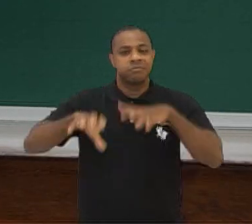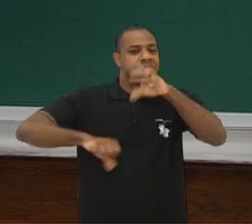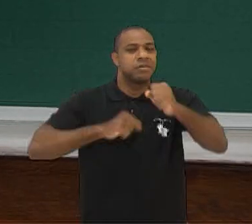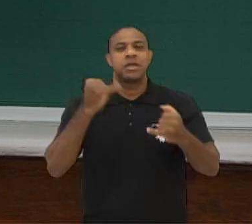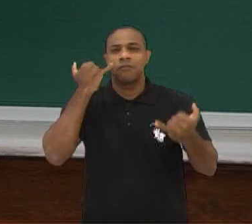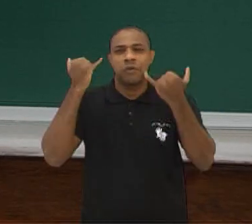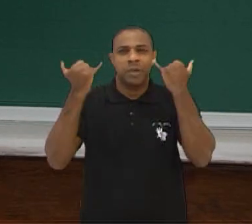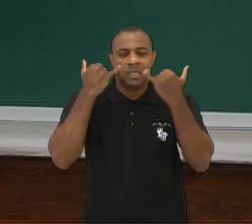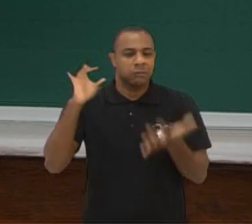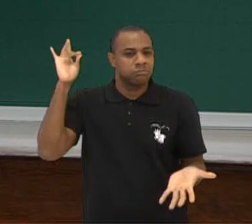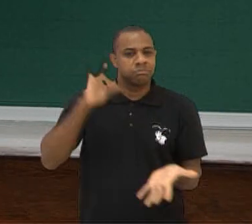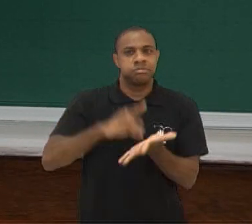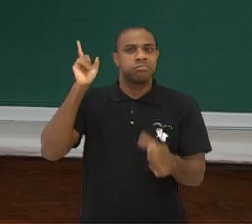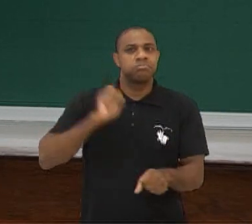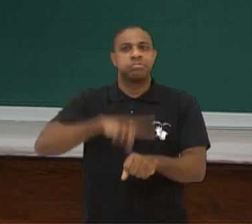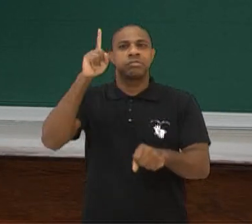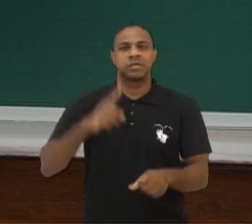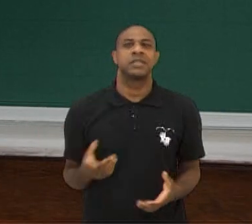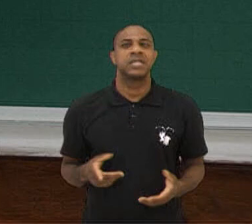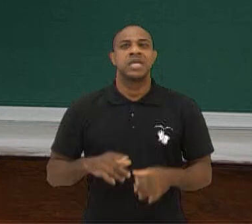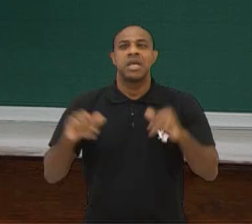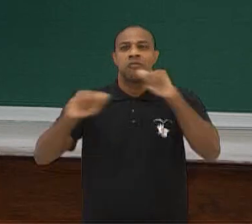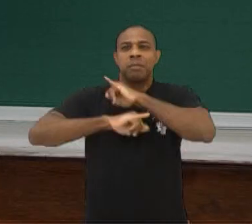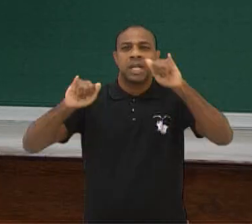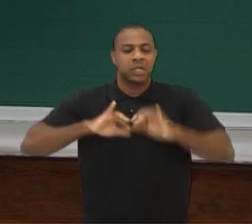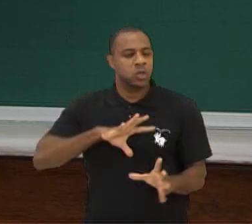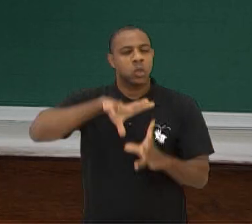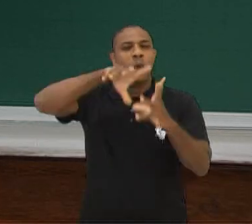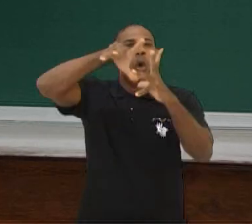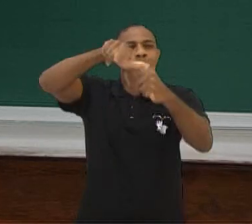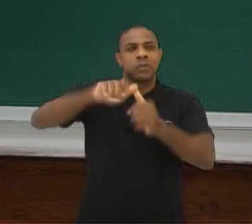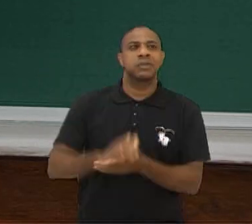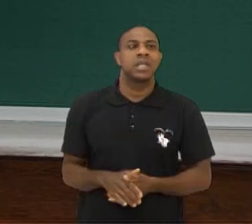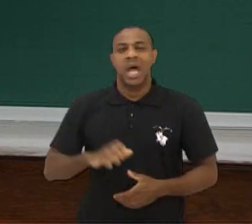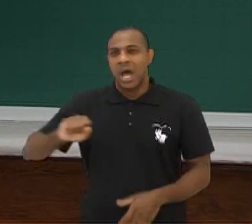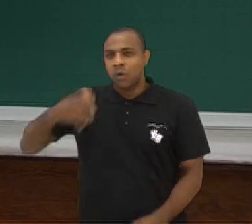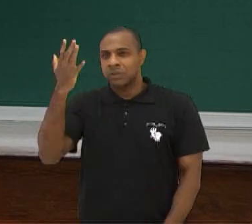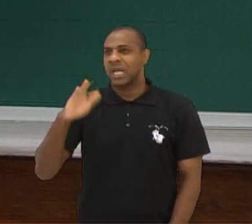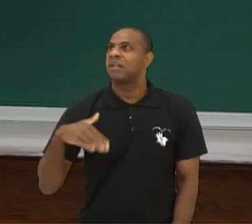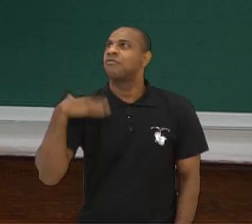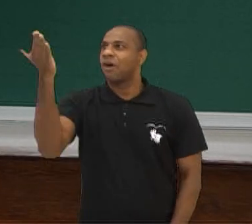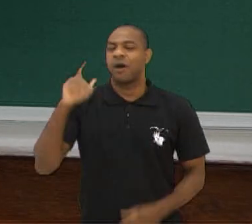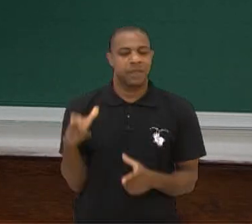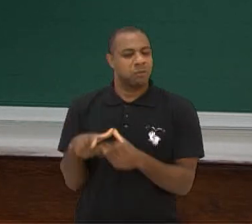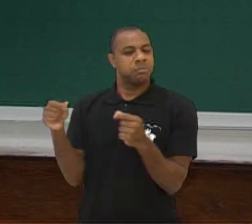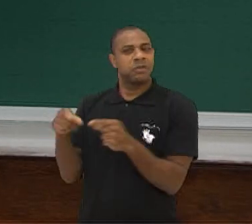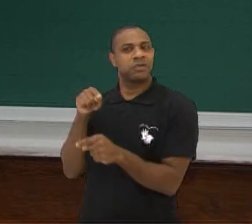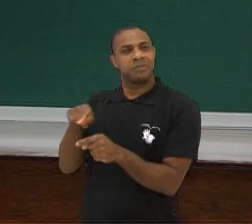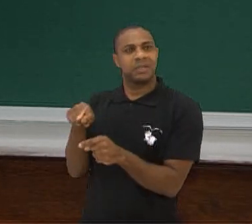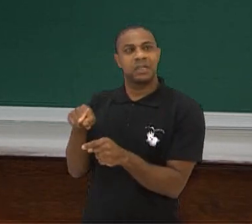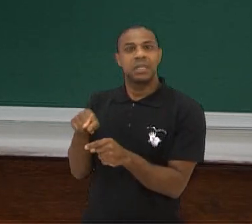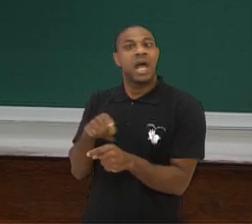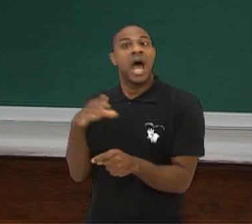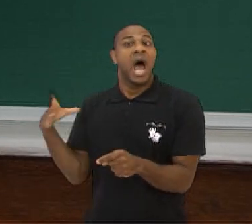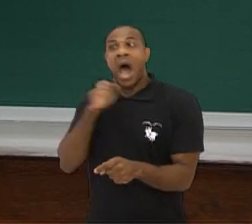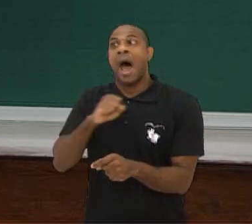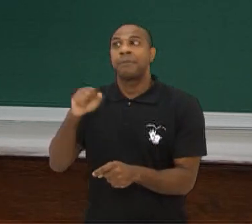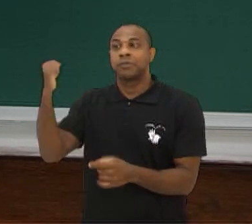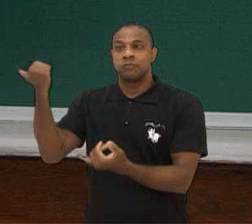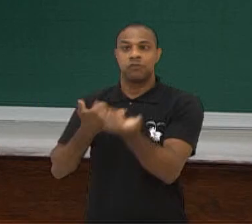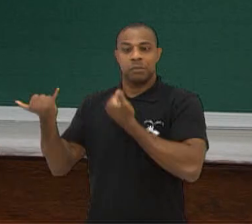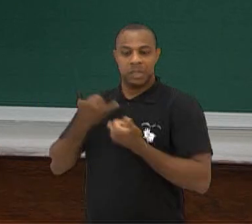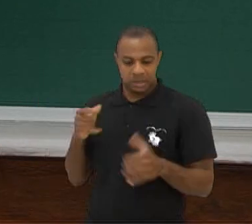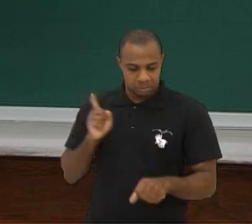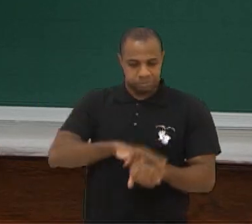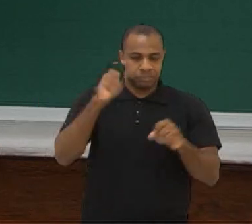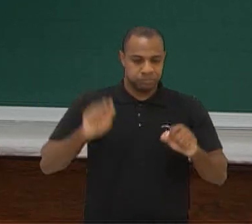em tempo real, informações do mundo inteiro. Né? Então, se acontece alguma coisa lá no Japão, em milésimos de segundo, chega